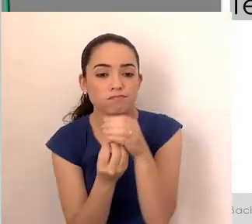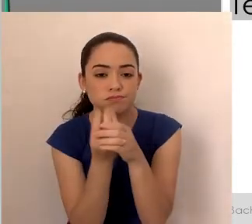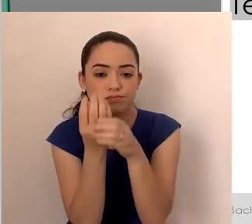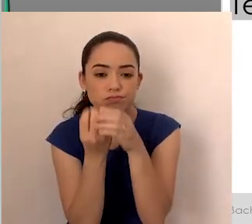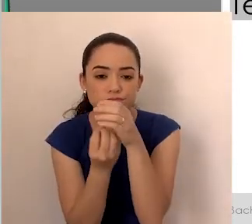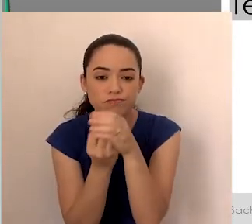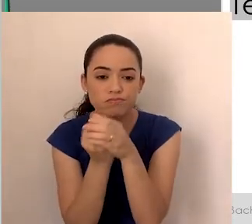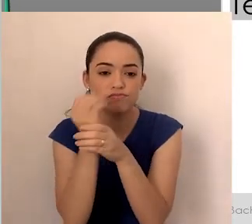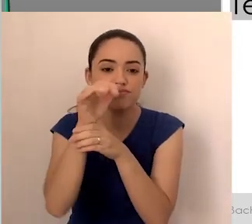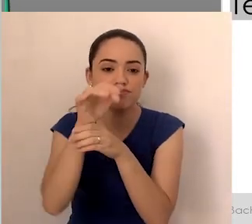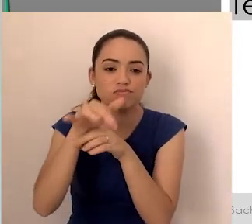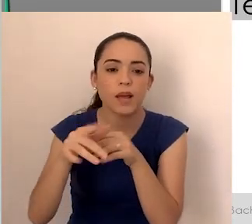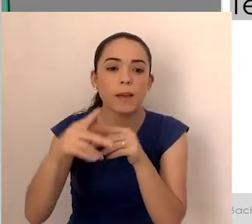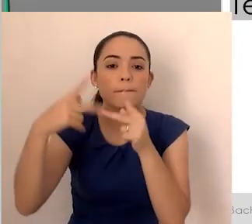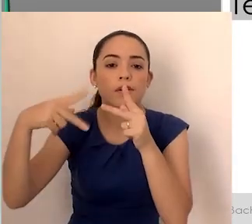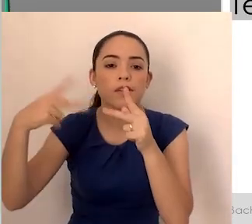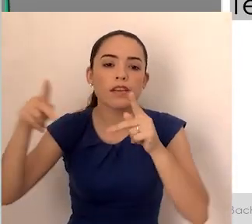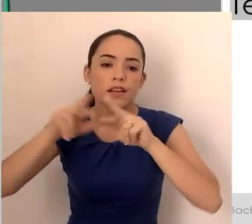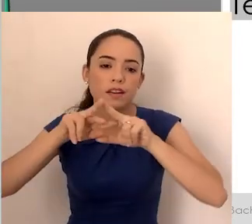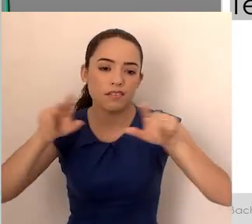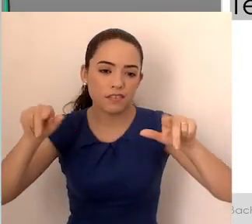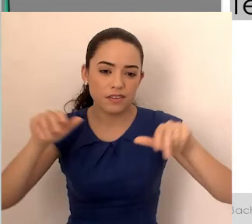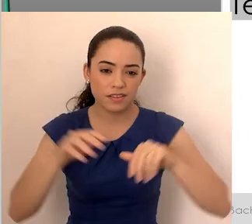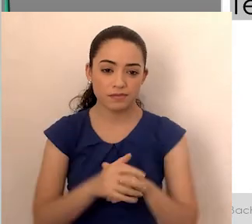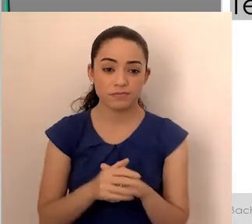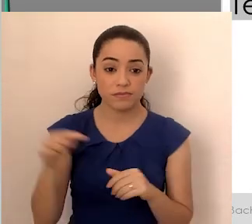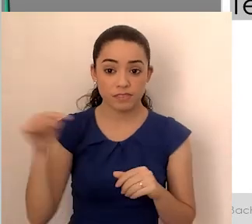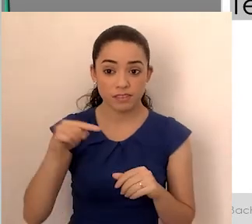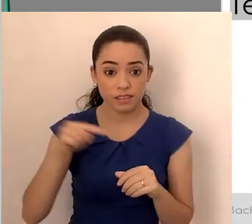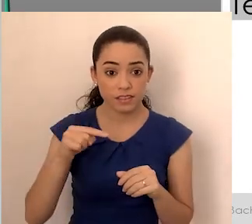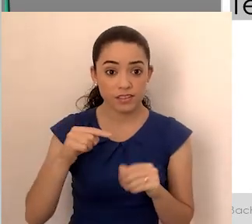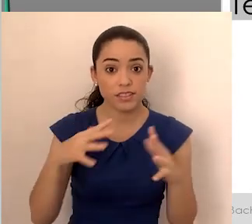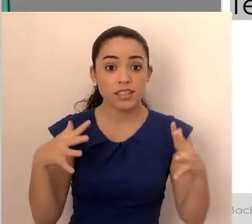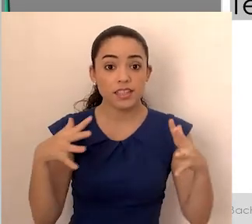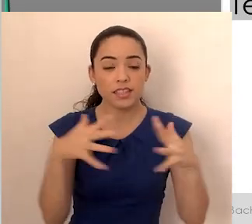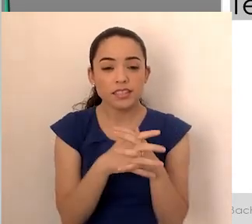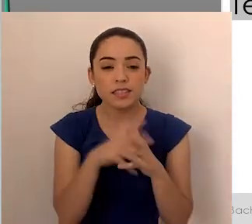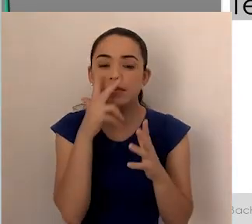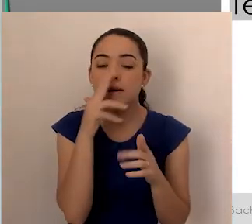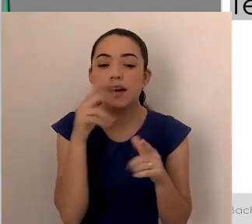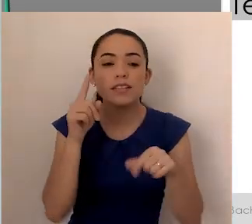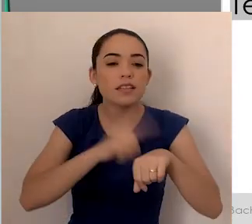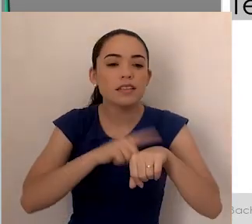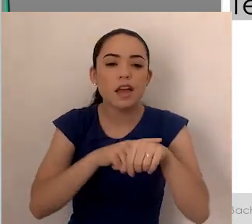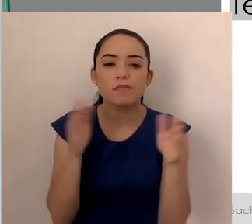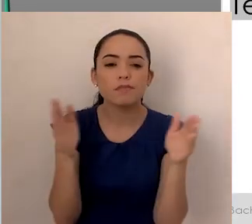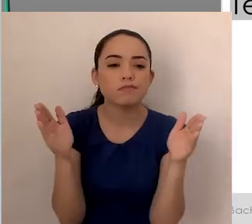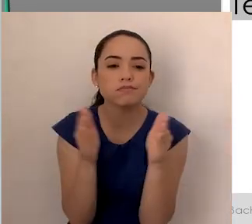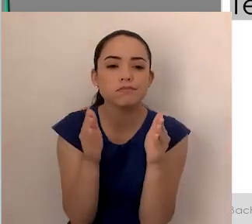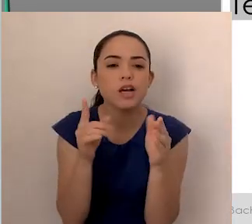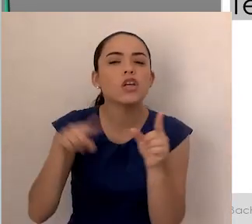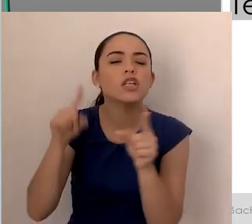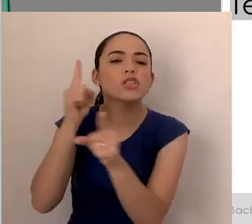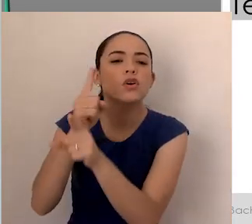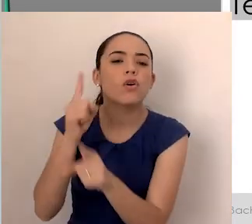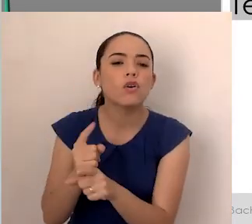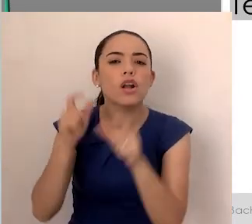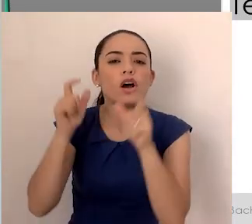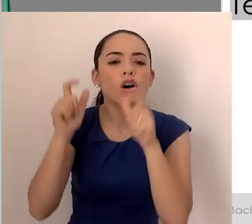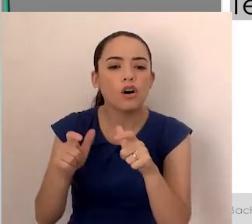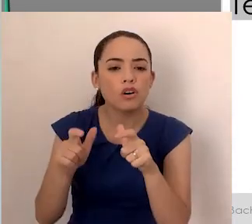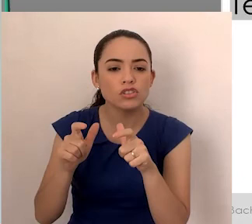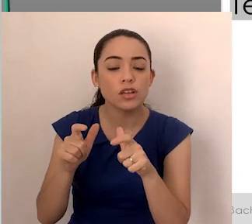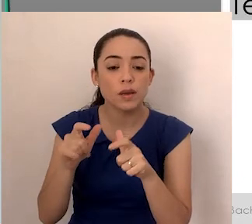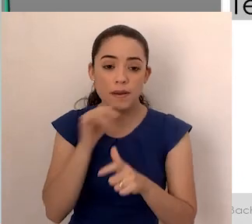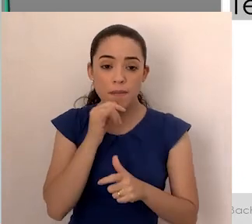livres, indicando que são produtoras agora de proteínas. O tecido embrionário mucoso é temporário durante o